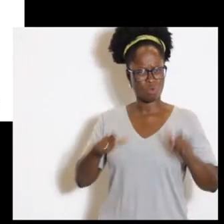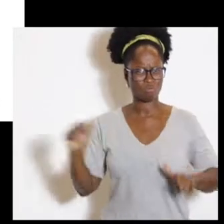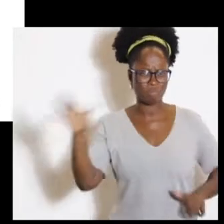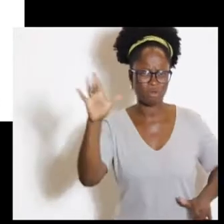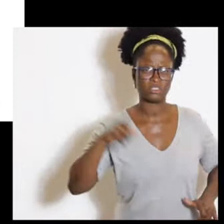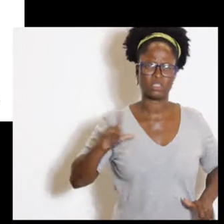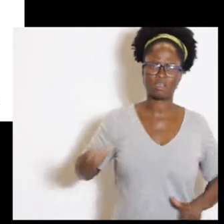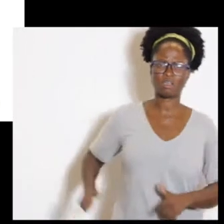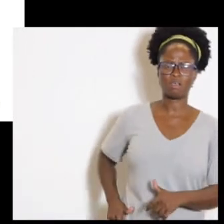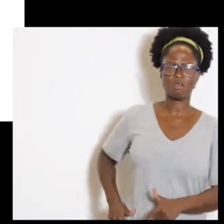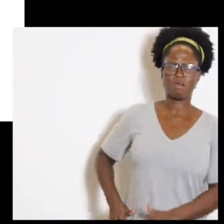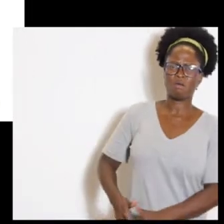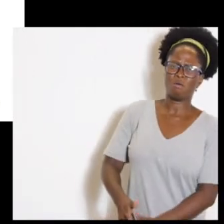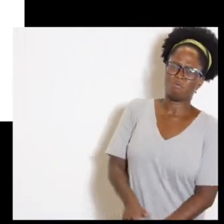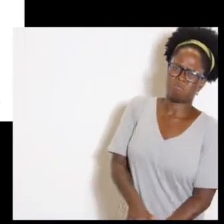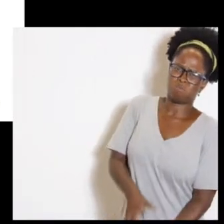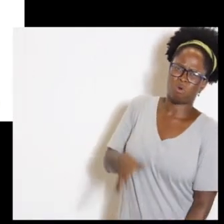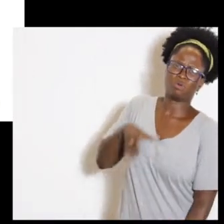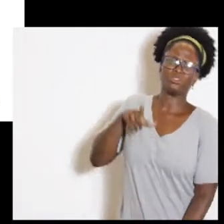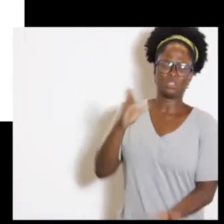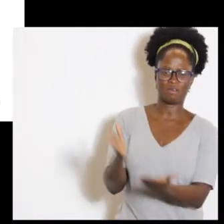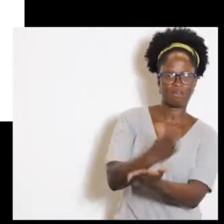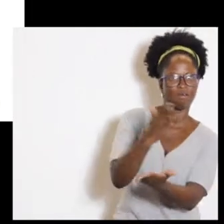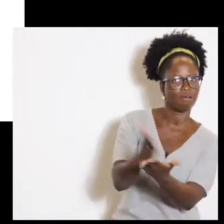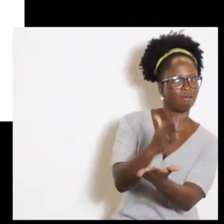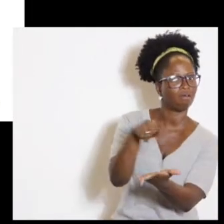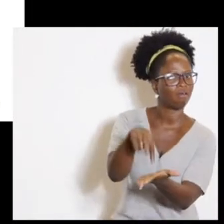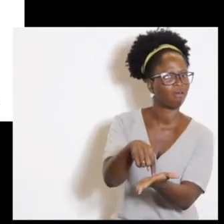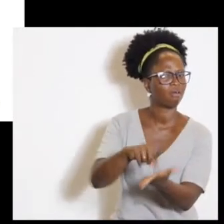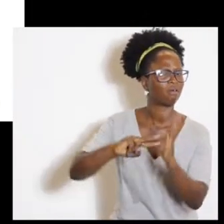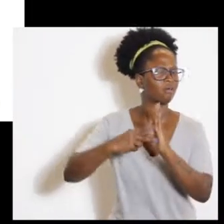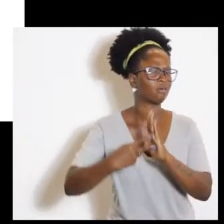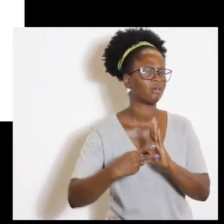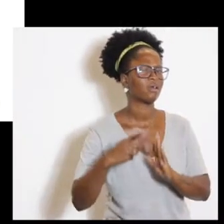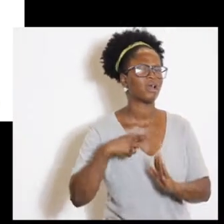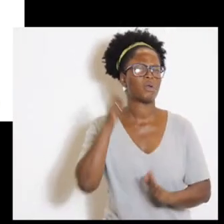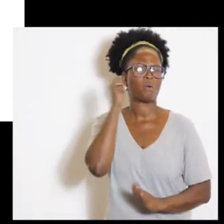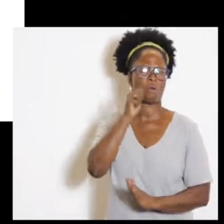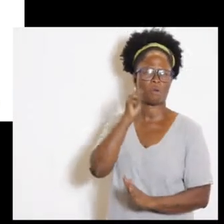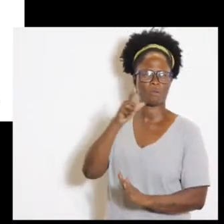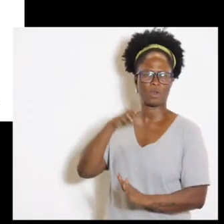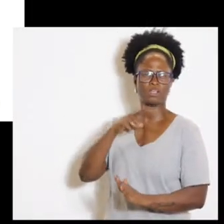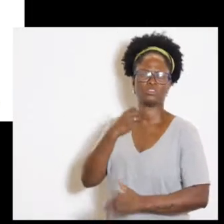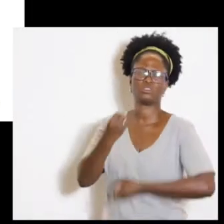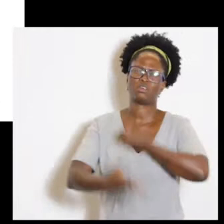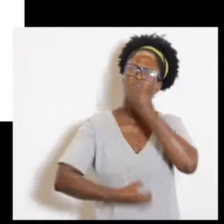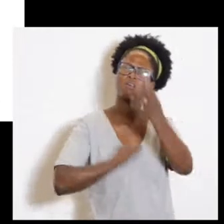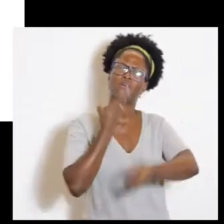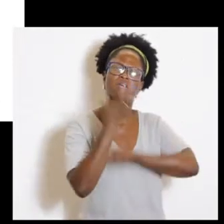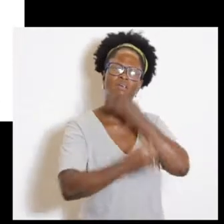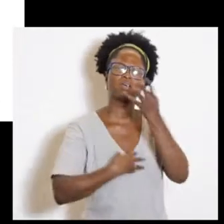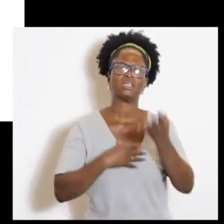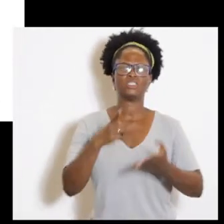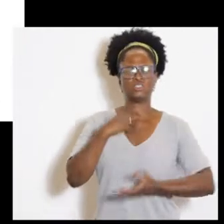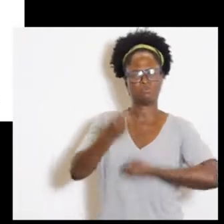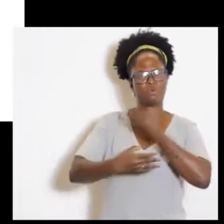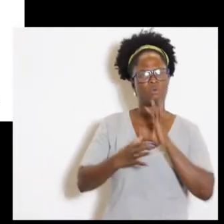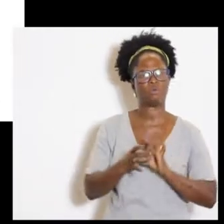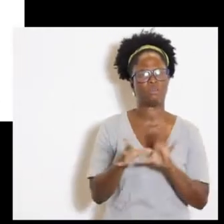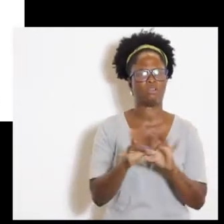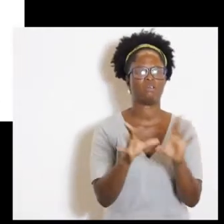arma de quase 400 páginas na mão as meninas chorando prosa e poesia